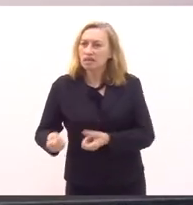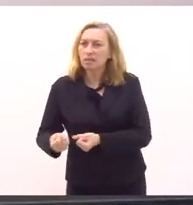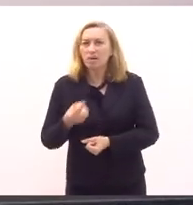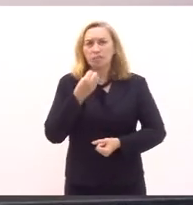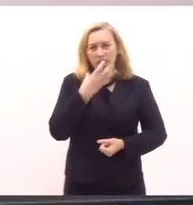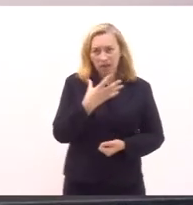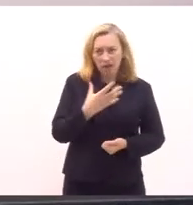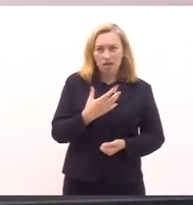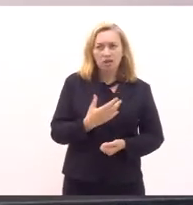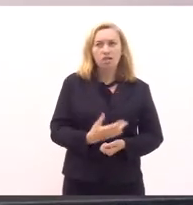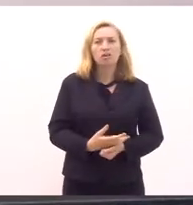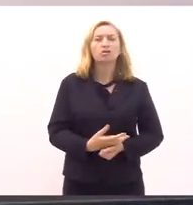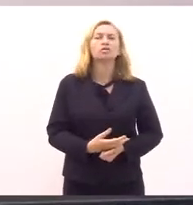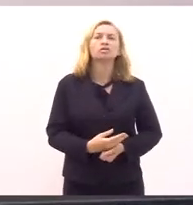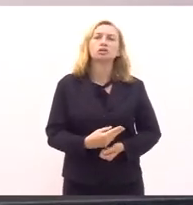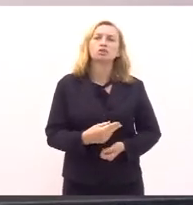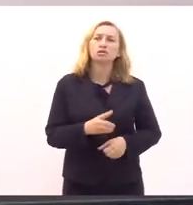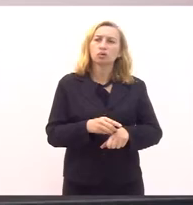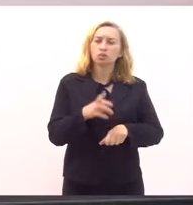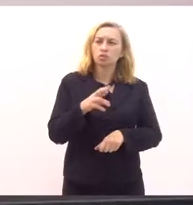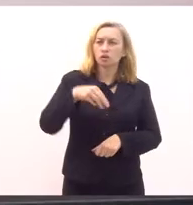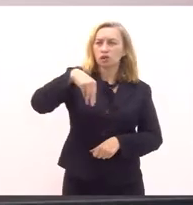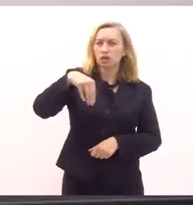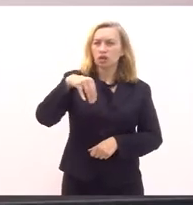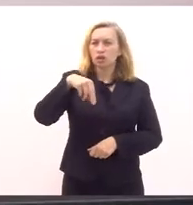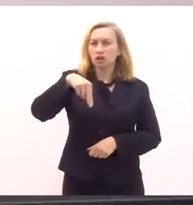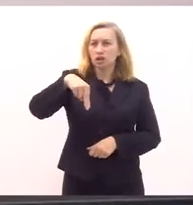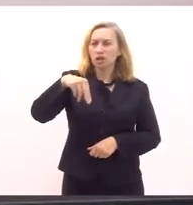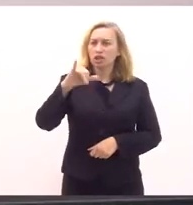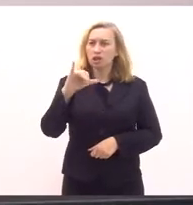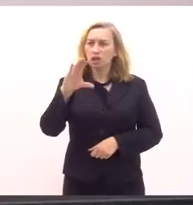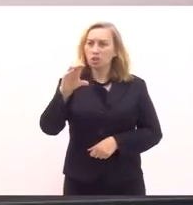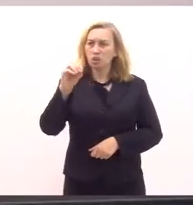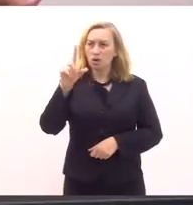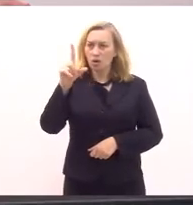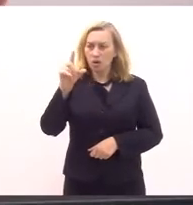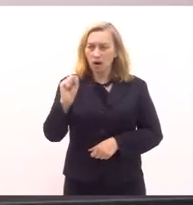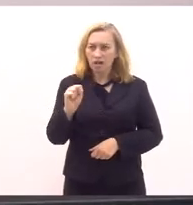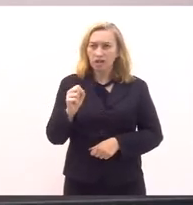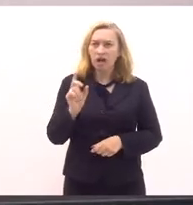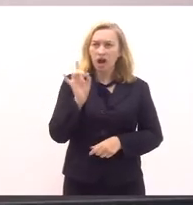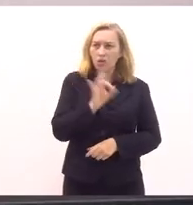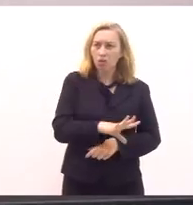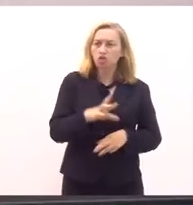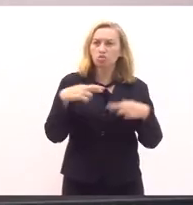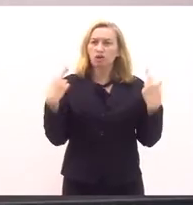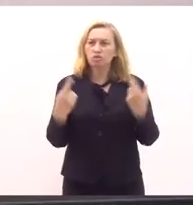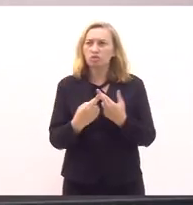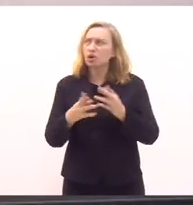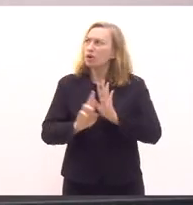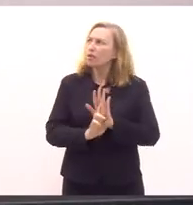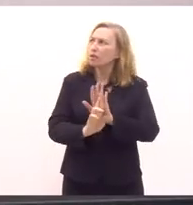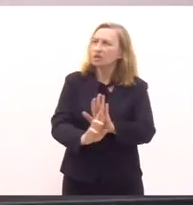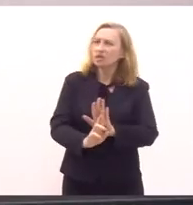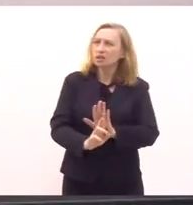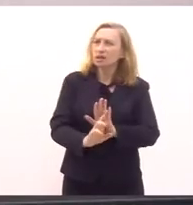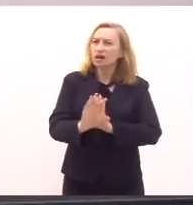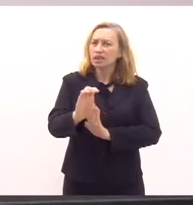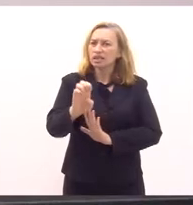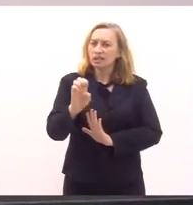Nicolas, doutor Nicolas. E sucessivamente, nós tivemos uma última reunião que teve lá o representante da